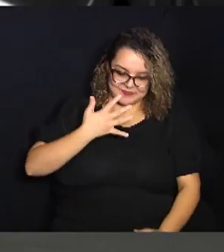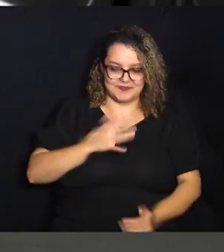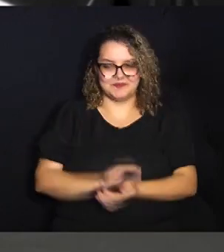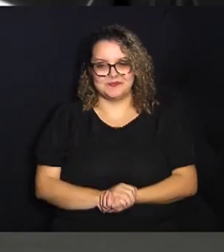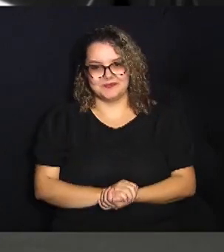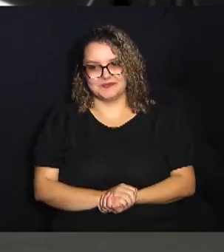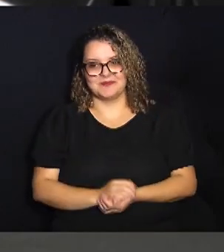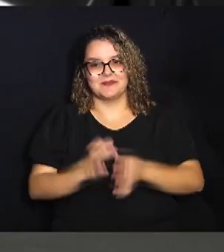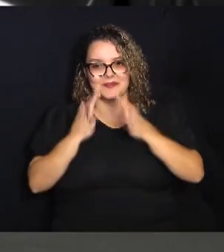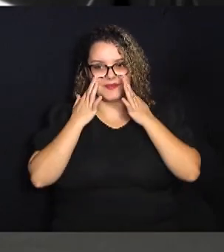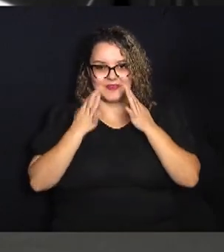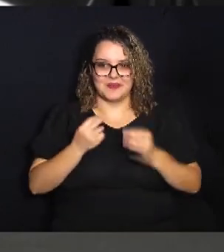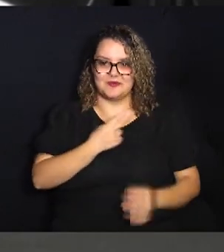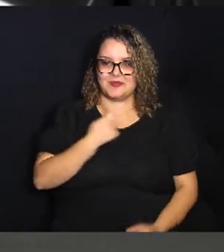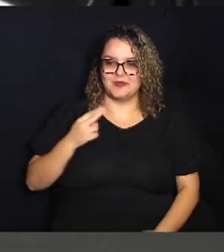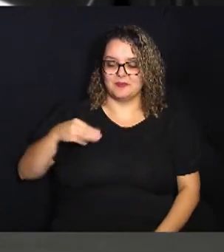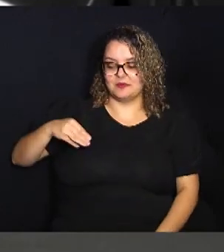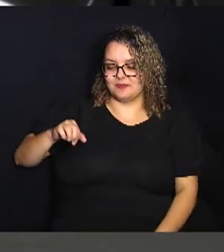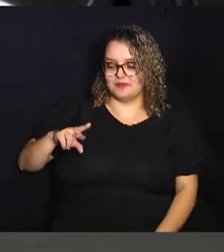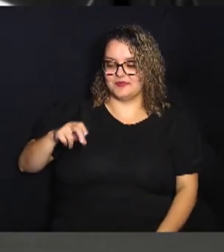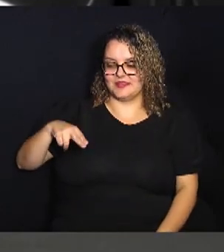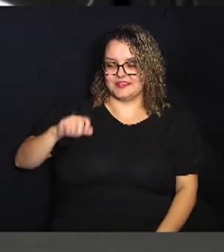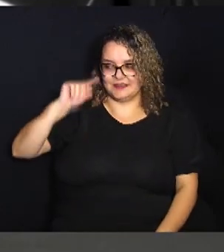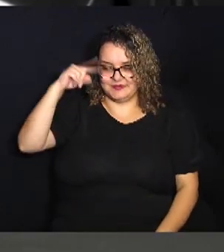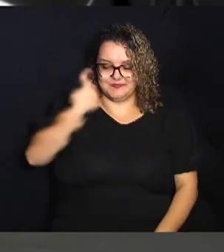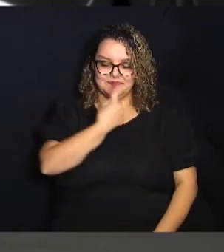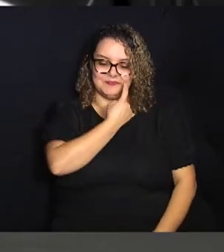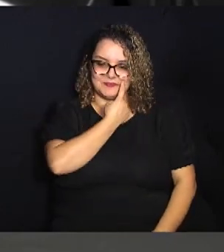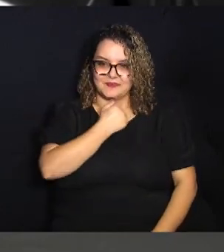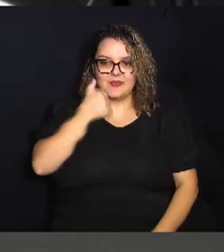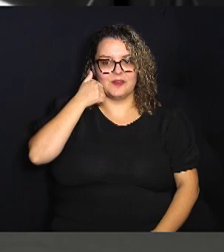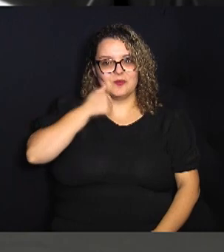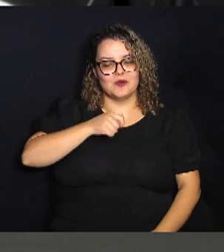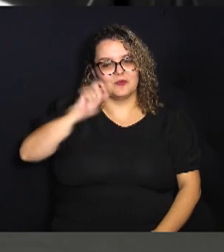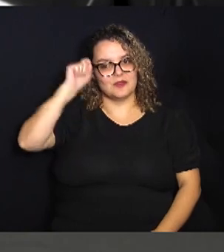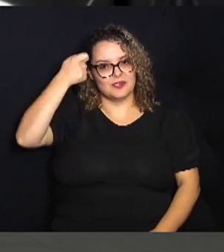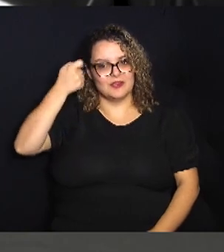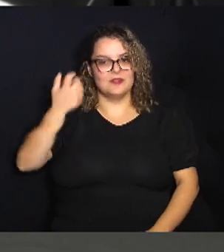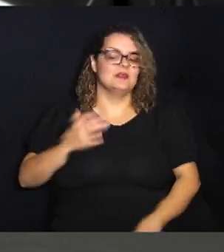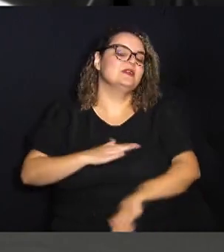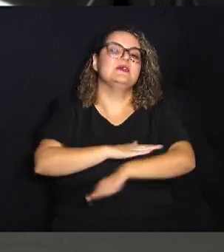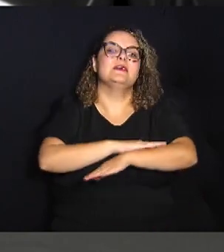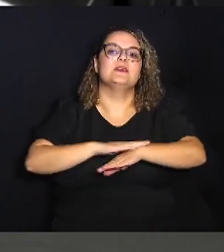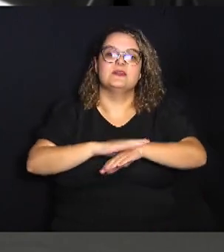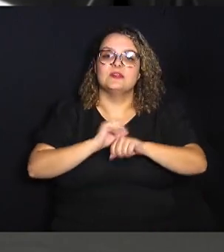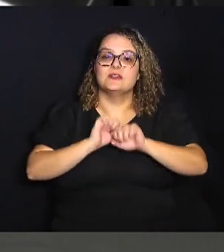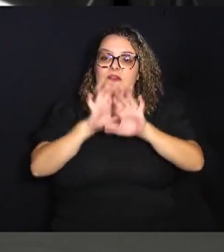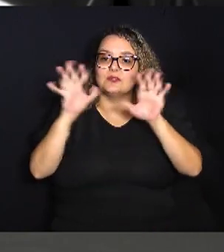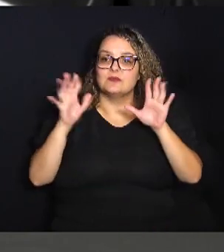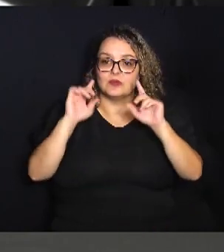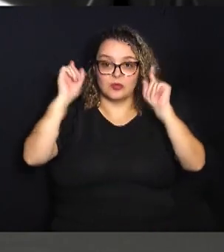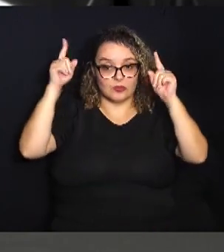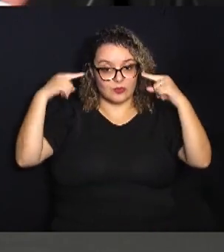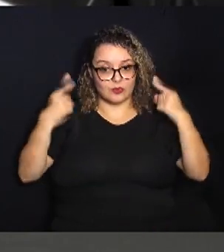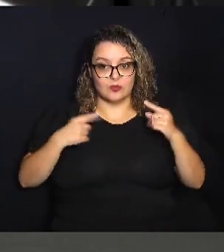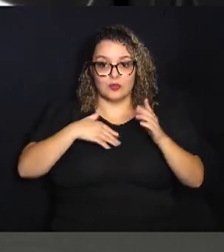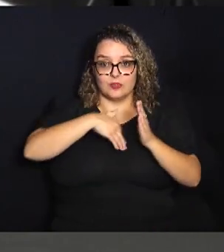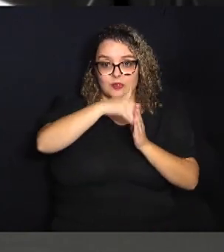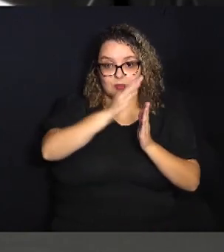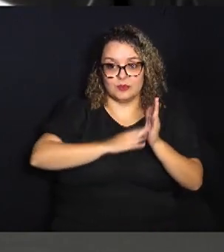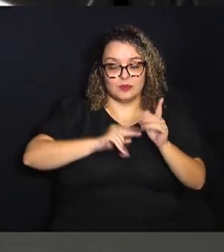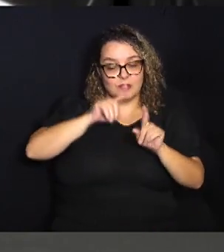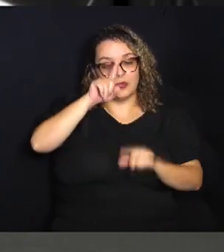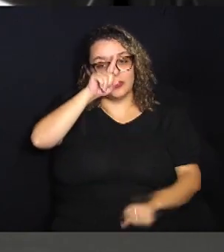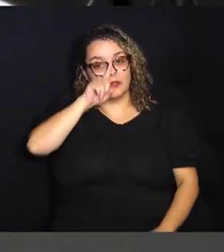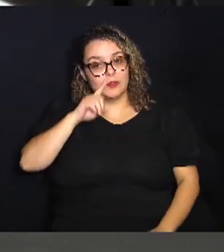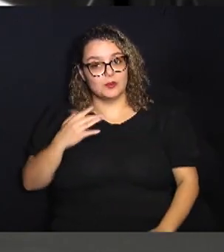Preste bem atenção. Olha, meu nome é Mirna Abreu, eu sou uma mulher negra de pele clara, tenho os cabelos cacheados com mechas loiras, um pouco acima